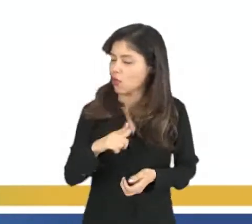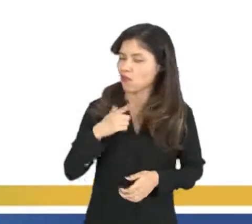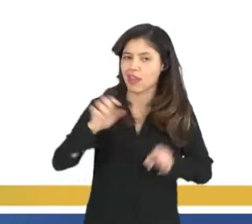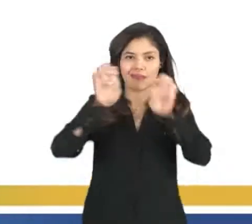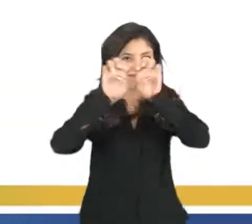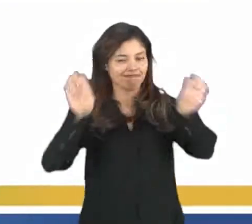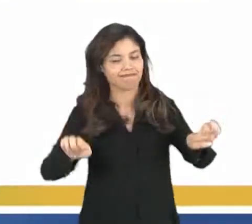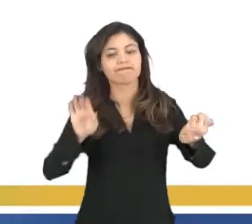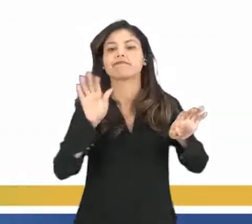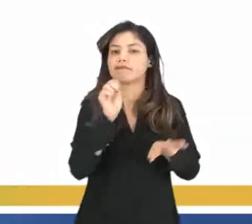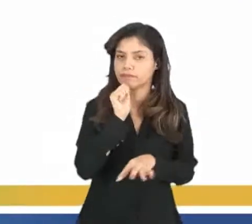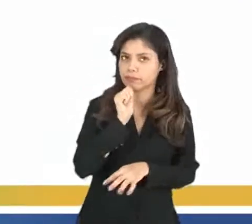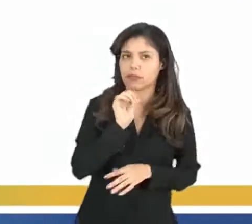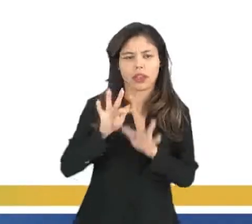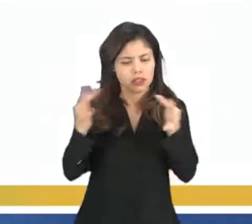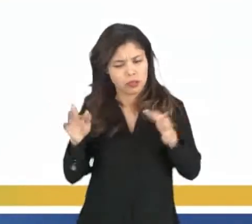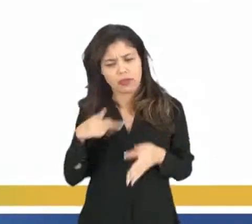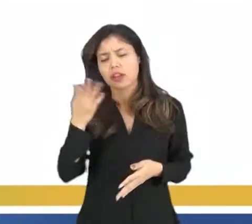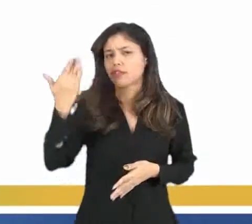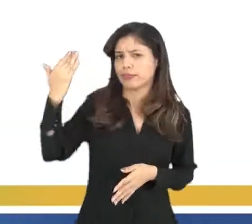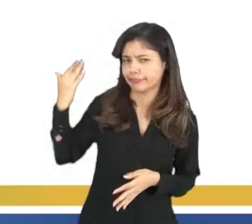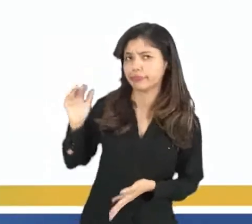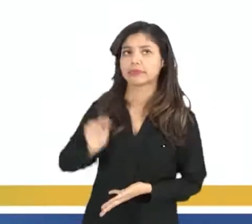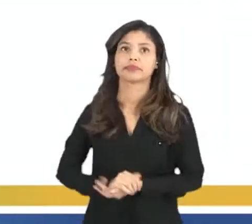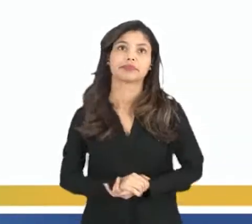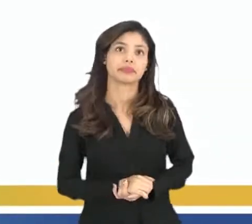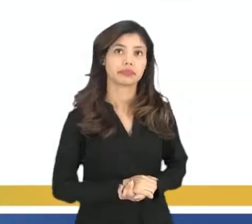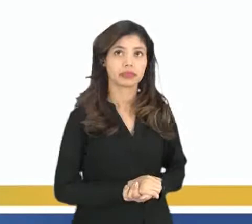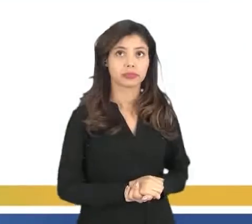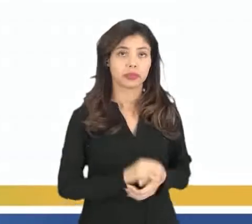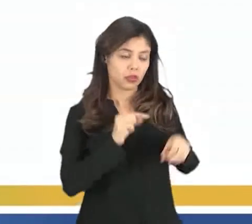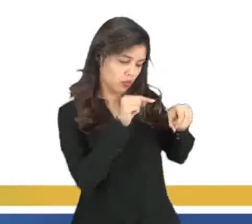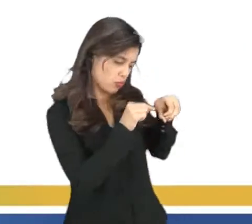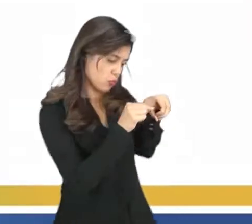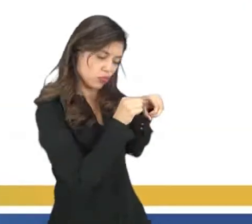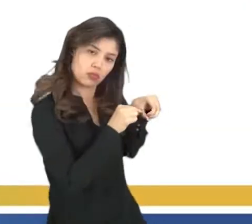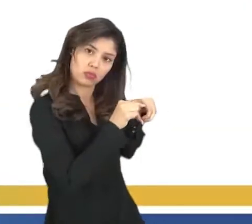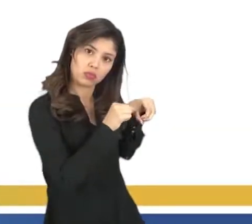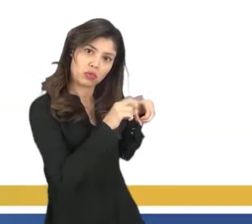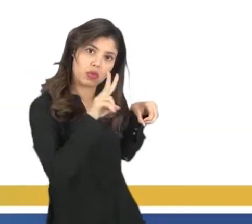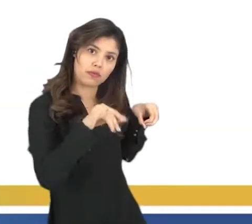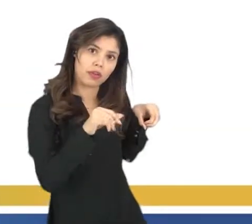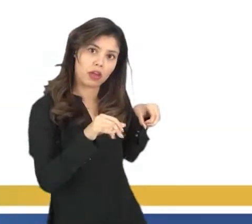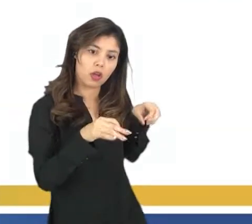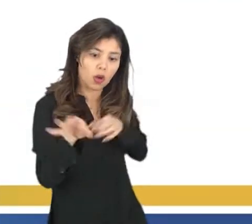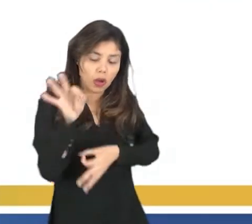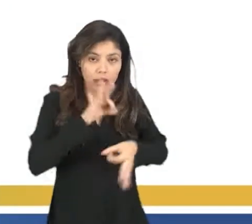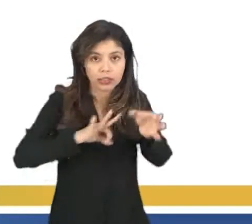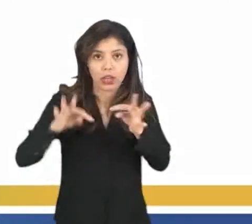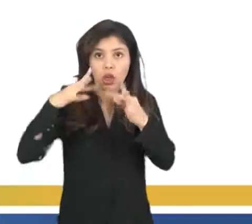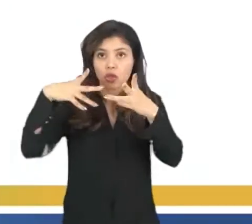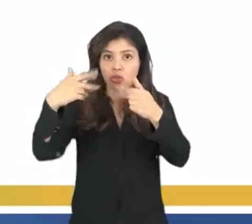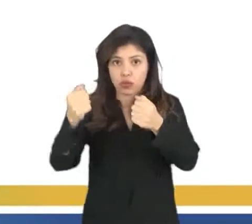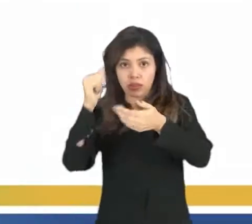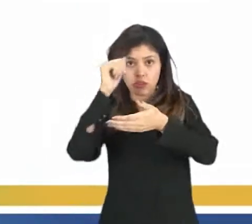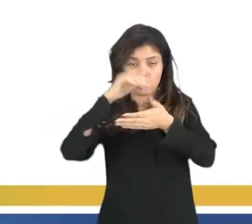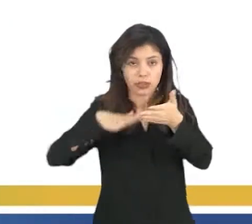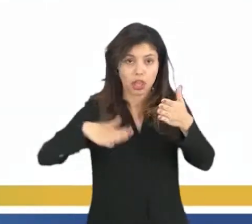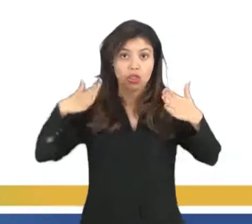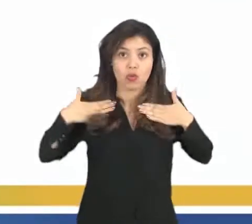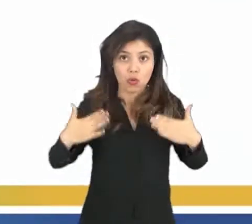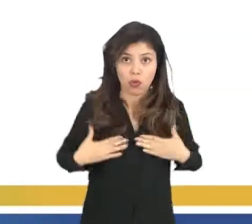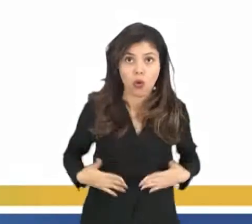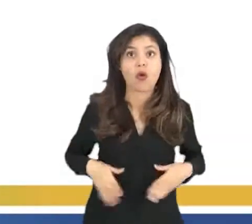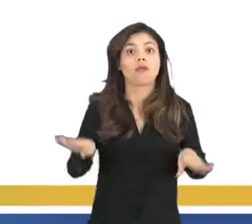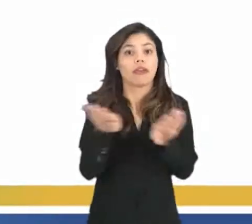porque elas são aquelas células bem simples, como eu falei lá no início. O núcleo, ele vai fazer o controle de todas as atividades que